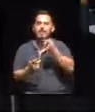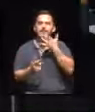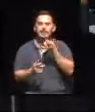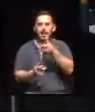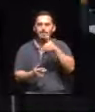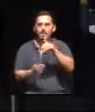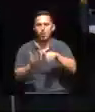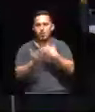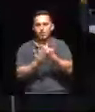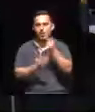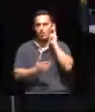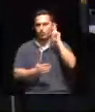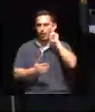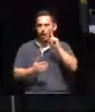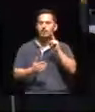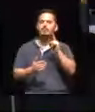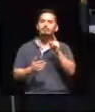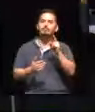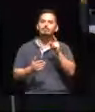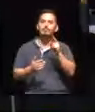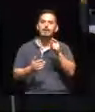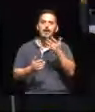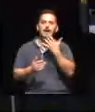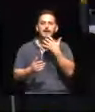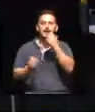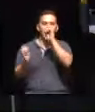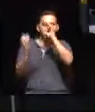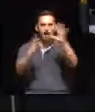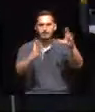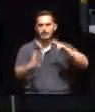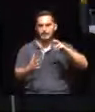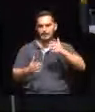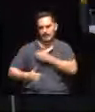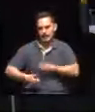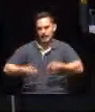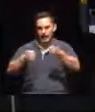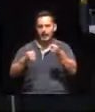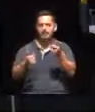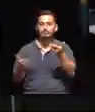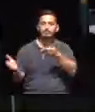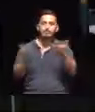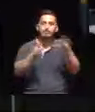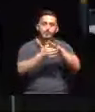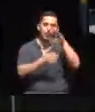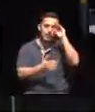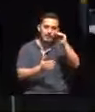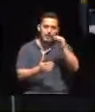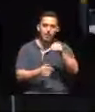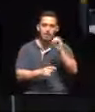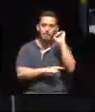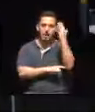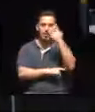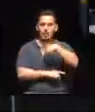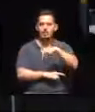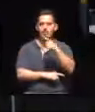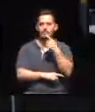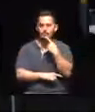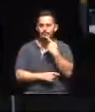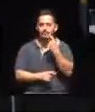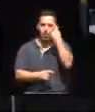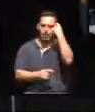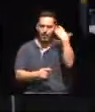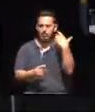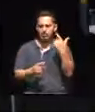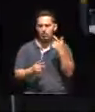dar um contributo importante para a preservação das árvores da cidade. Em relação à recomendação do PAN, percebemos a intenção